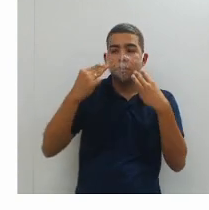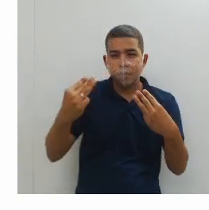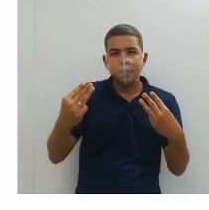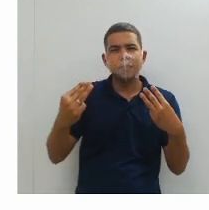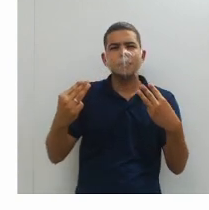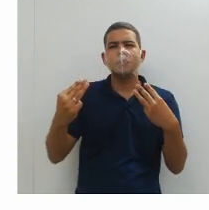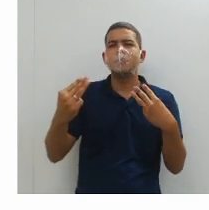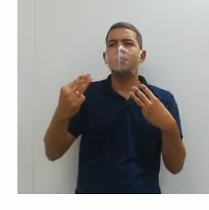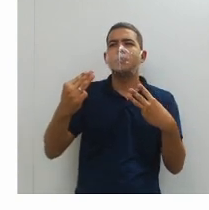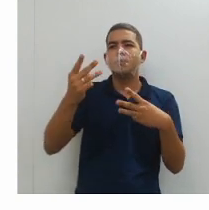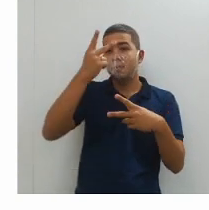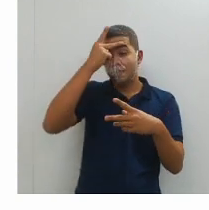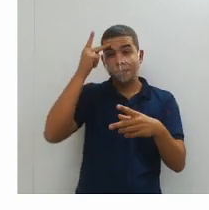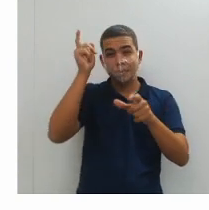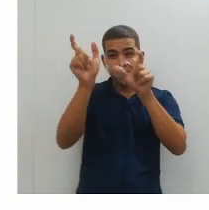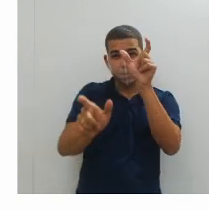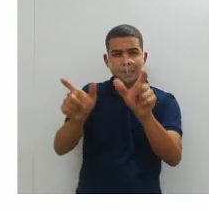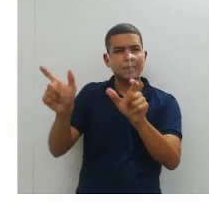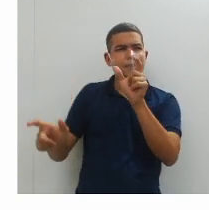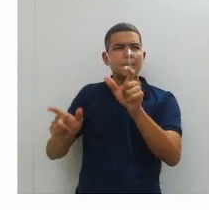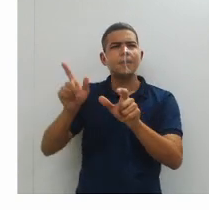os homens são